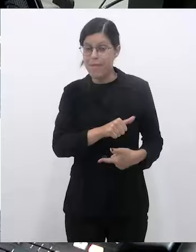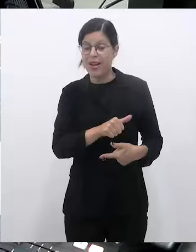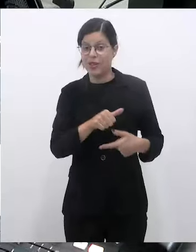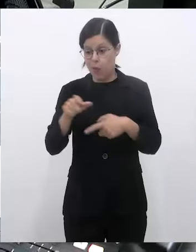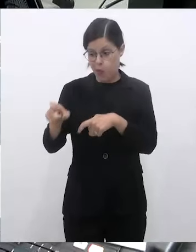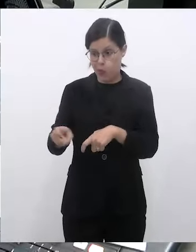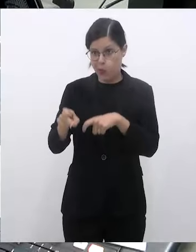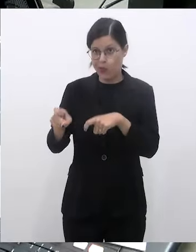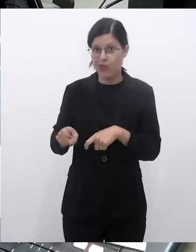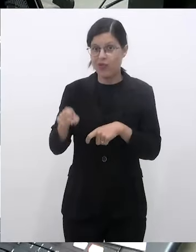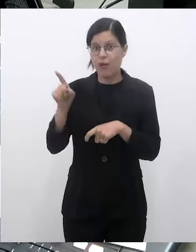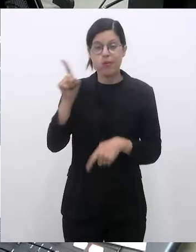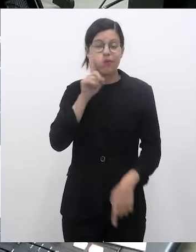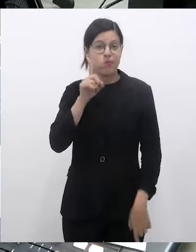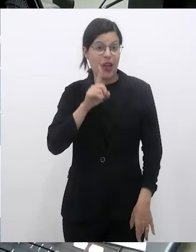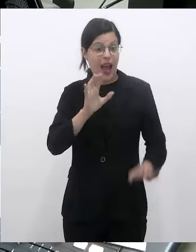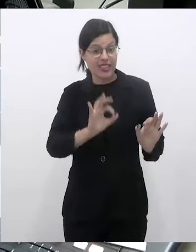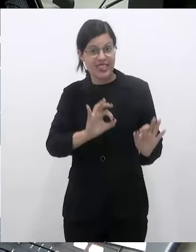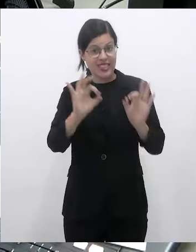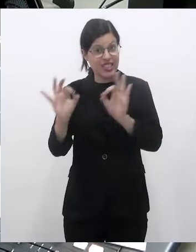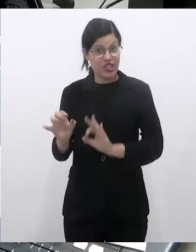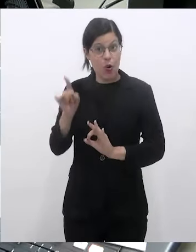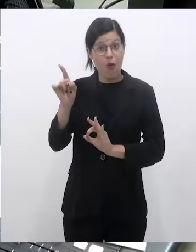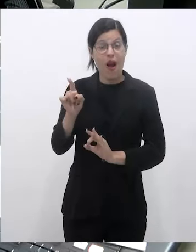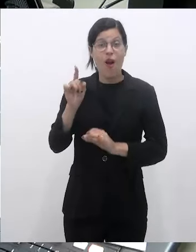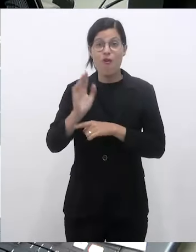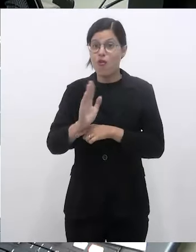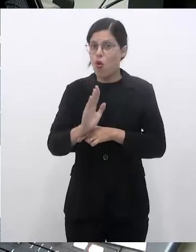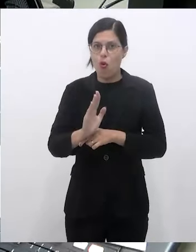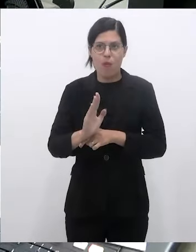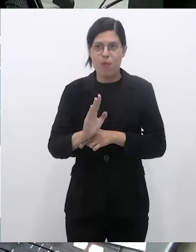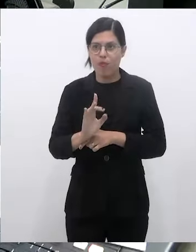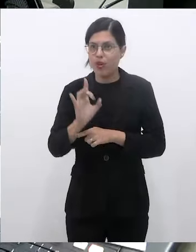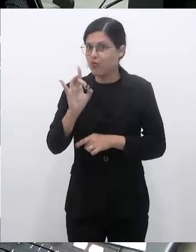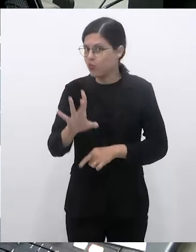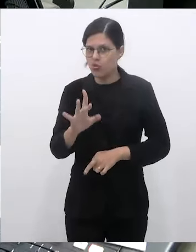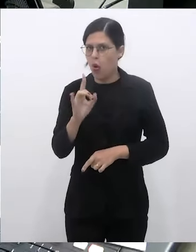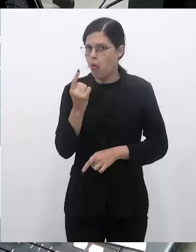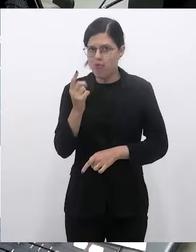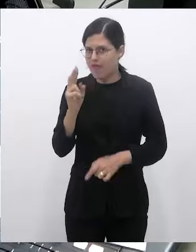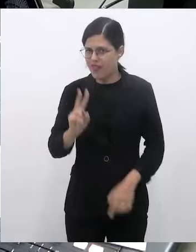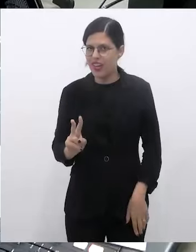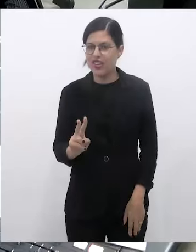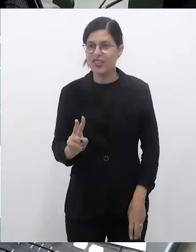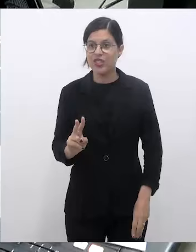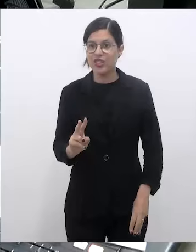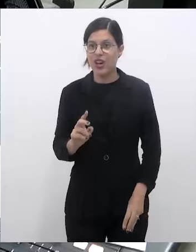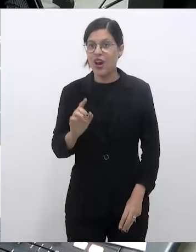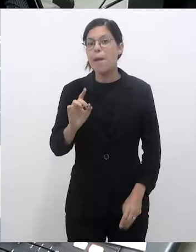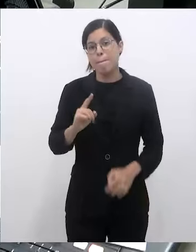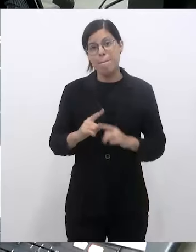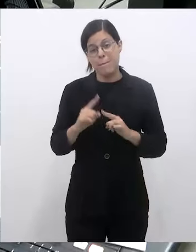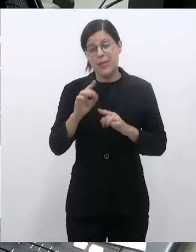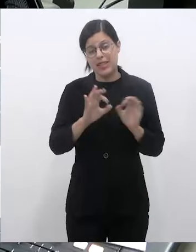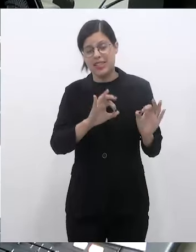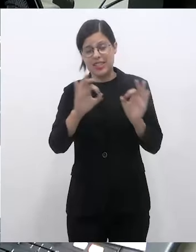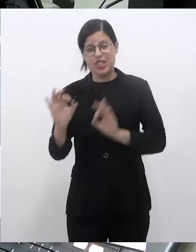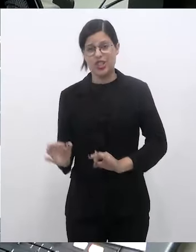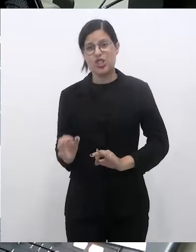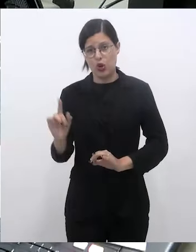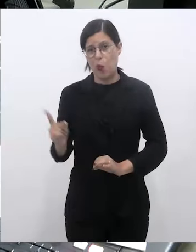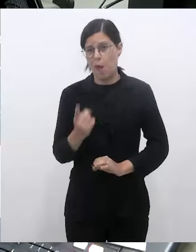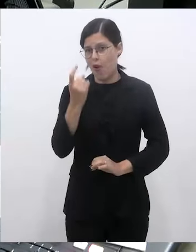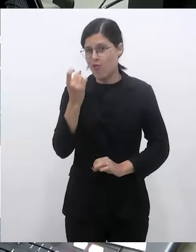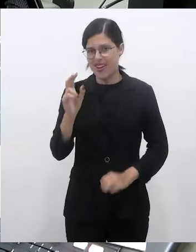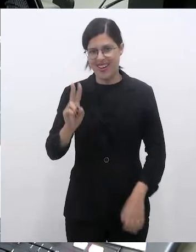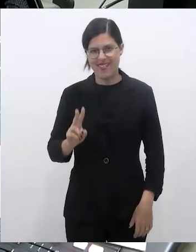Nolan, nos Estados Unidos, assistiram lá o filme e depois não assistiram mais, ficou Zé Boquinha, né? Mas pelo menos assistiram uma única